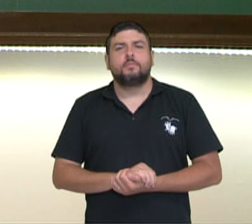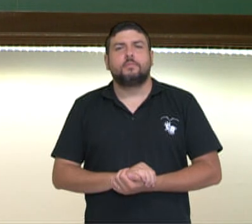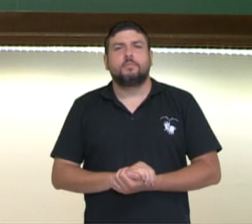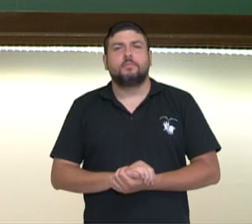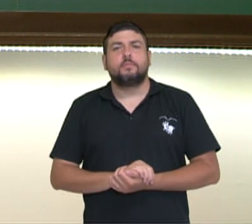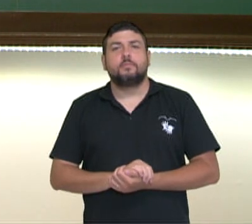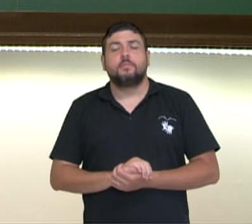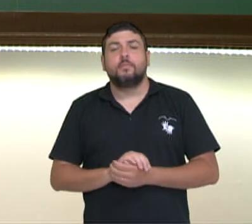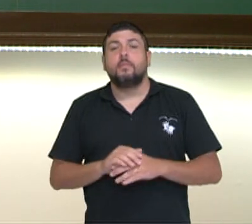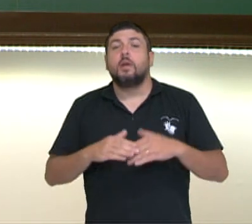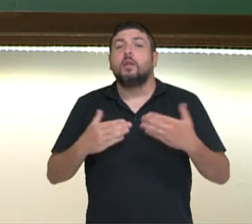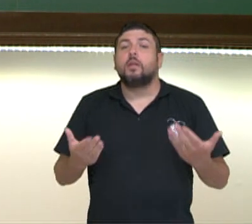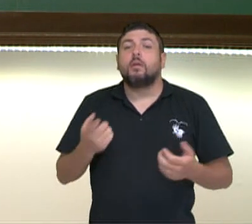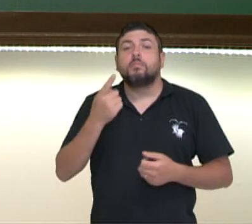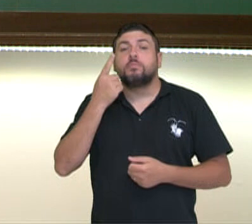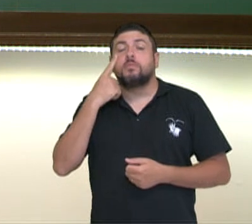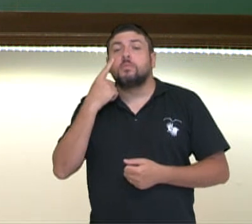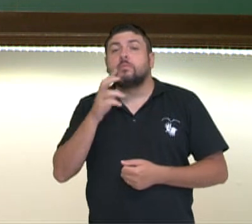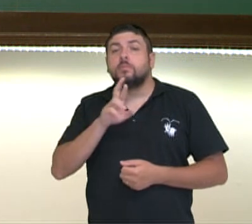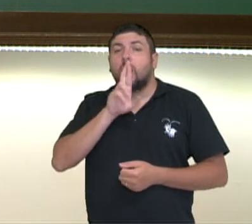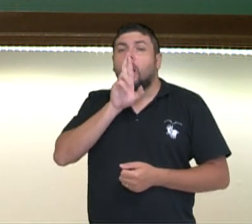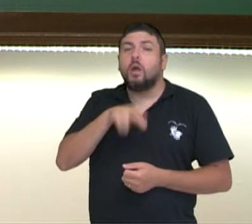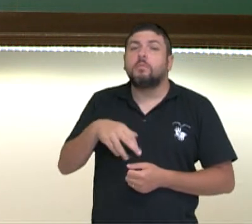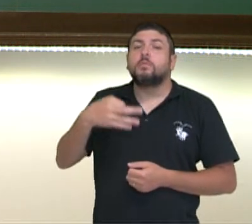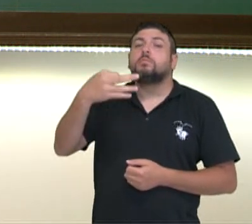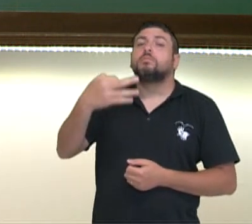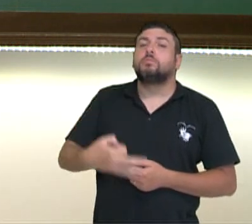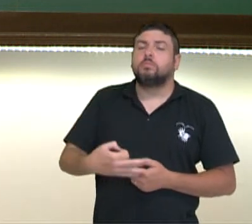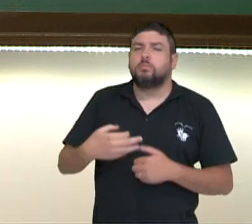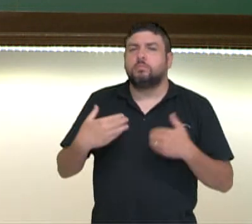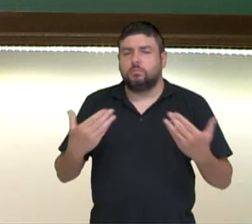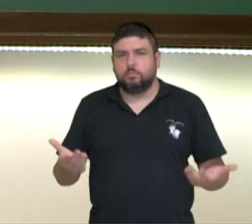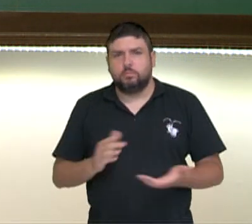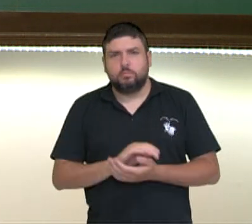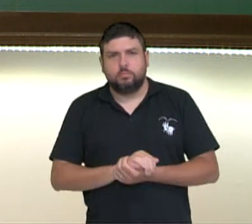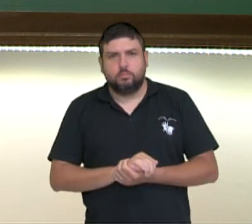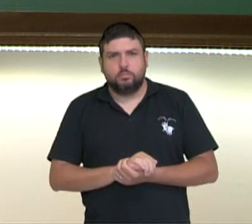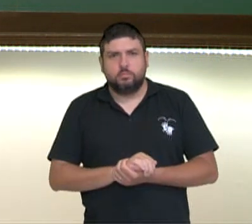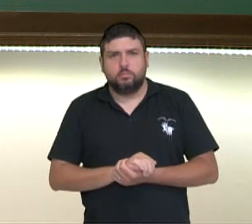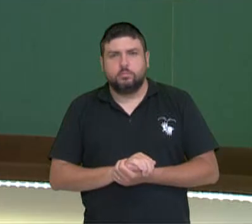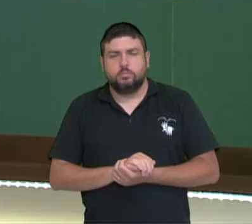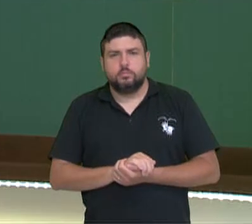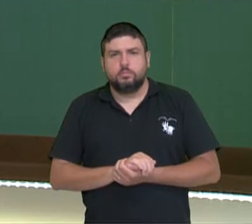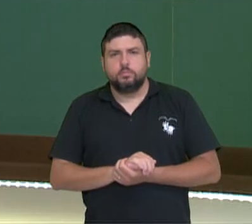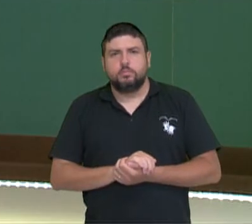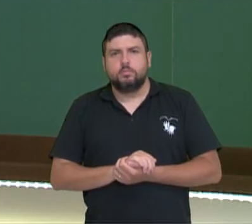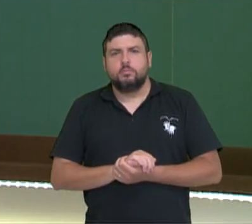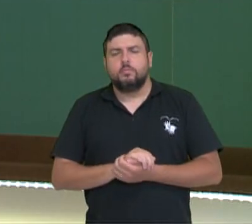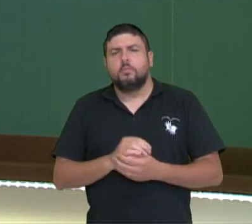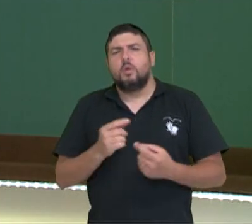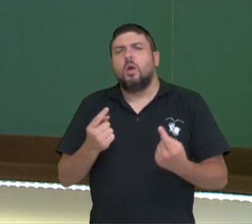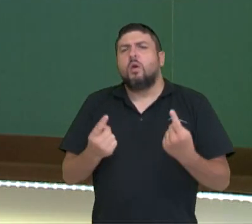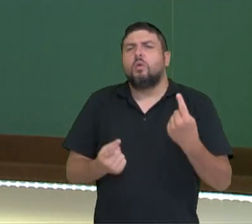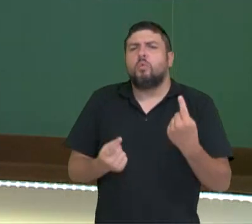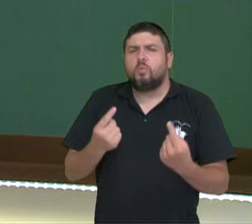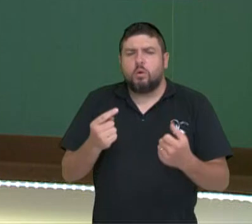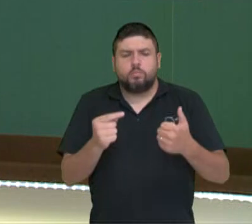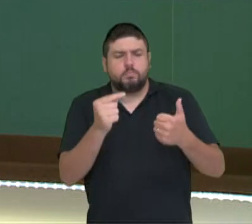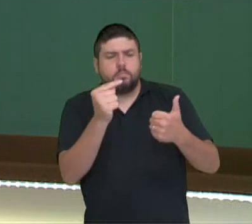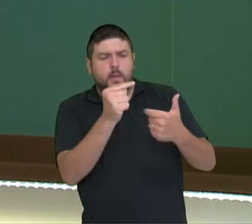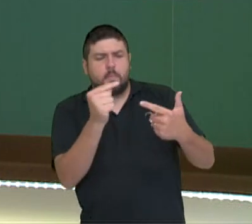Então, vamos ver qual é a resposta correta desse quiz. E a pergunta era a seguinte: indique os fatores que levaram